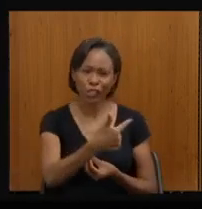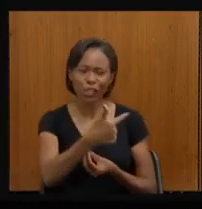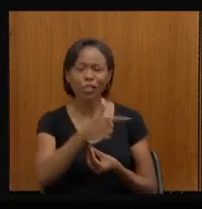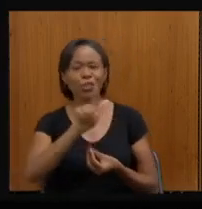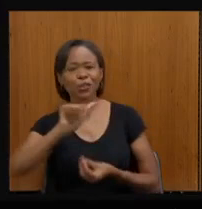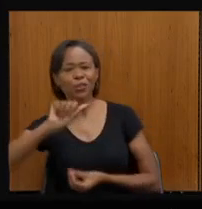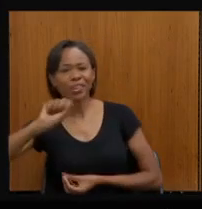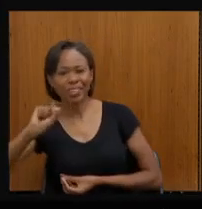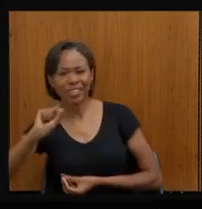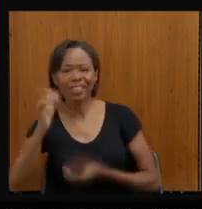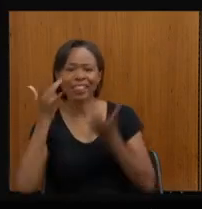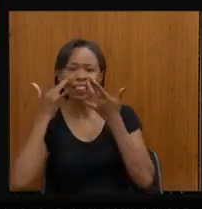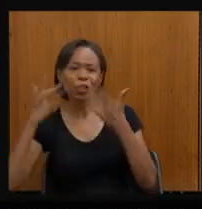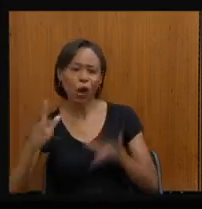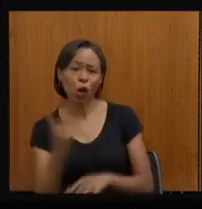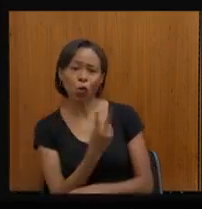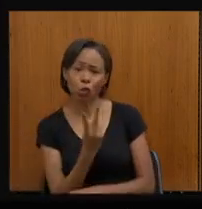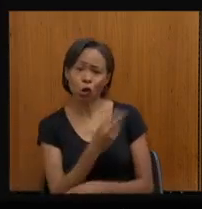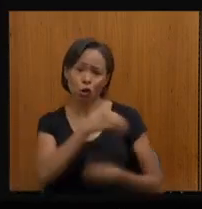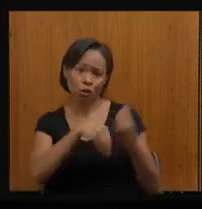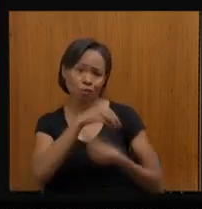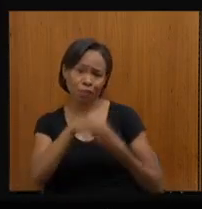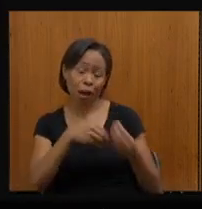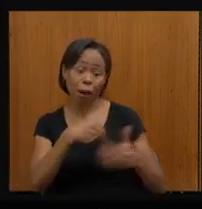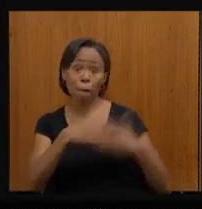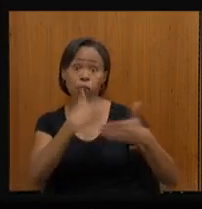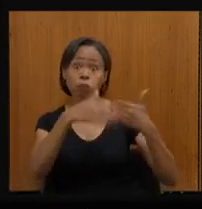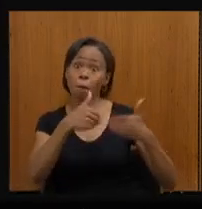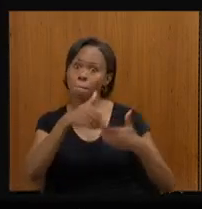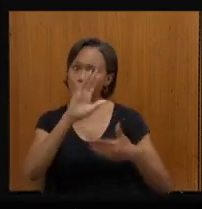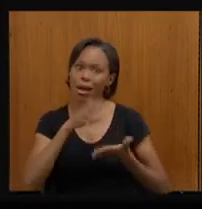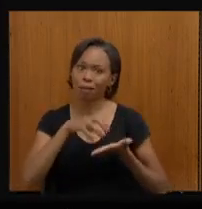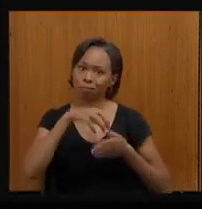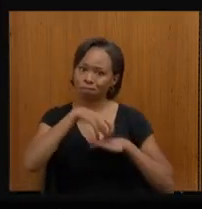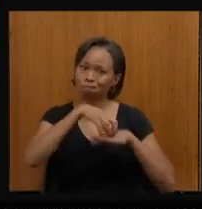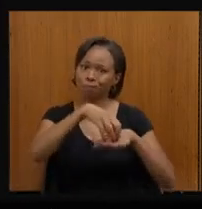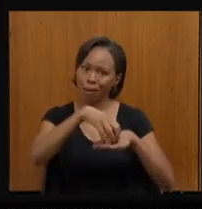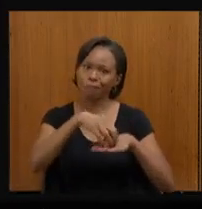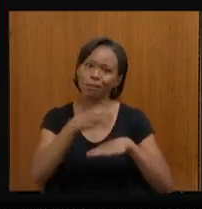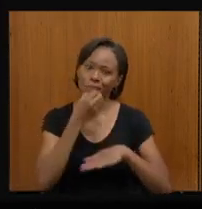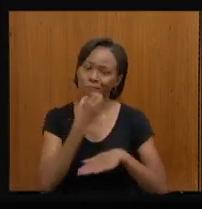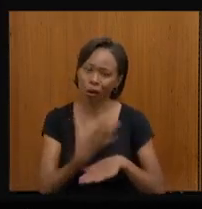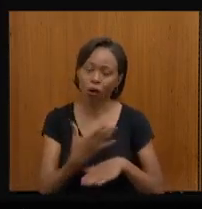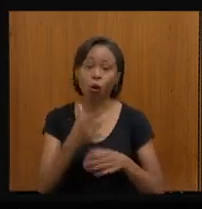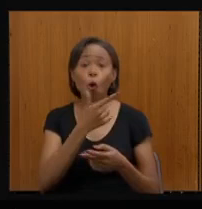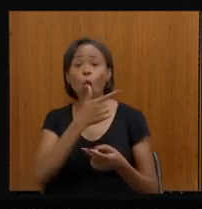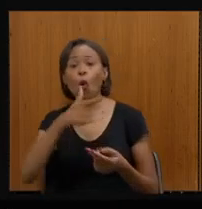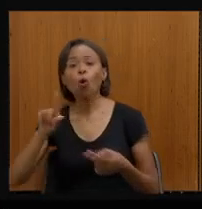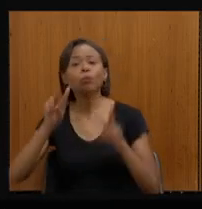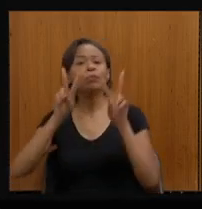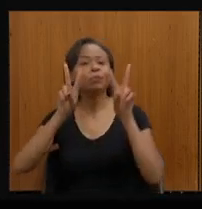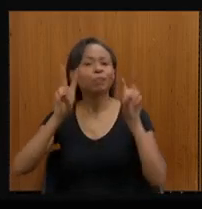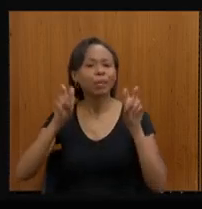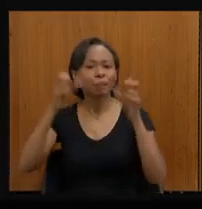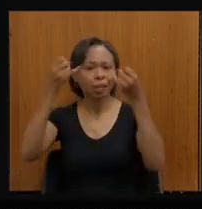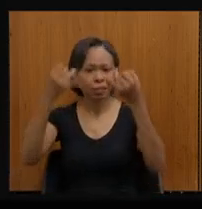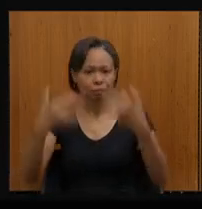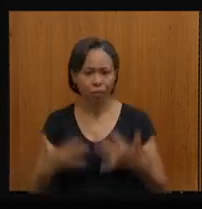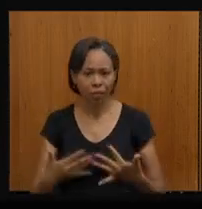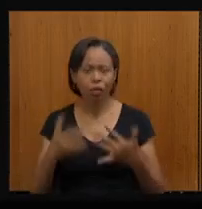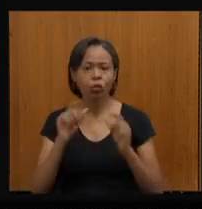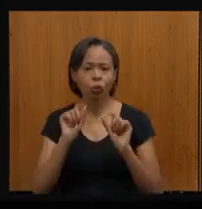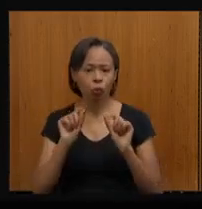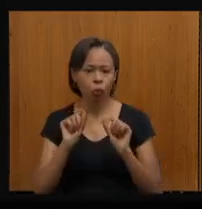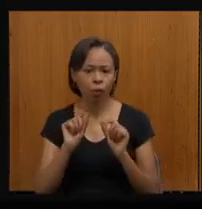acaba sendo um processo um pouco mais rápido e interessante o outro tema que eu gostaria de falar que tá sendo